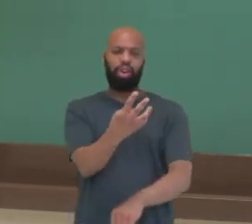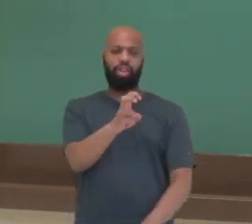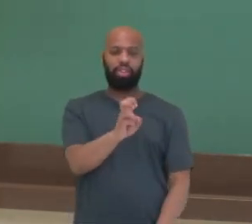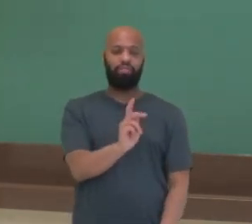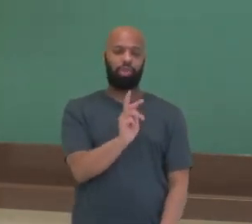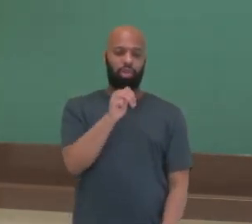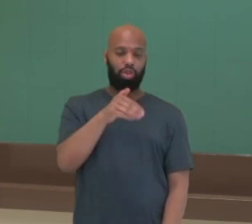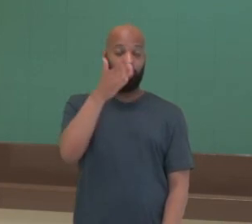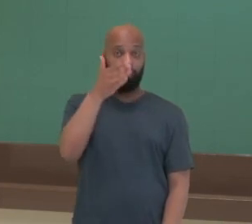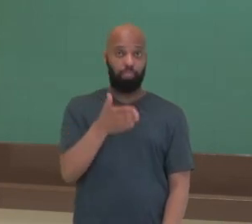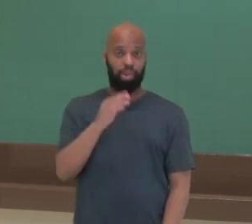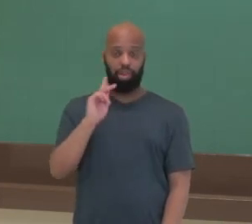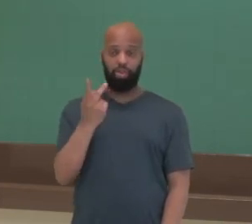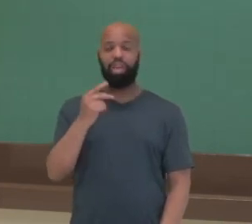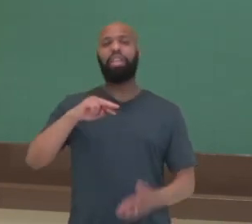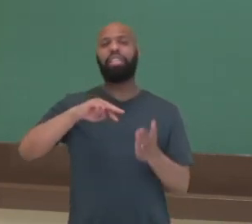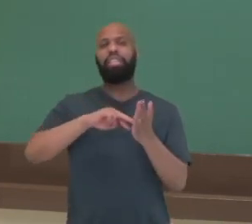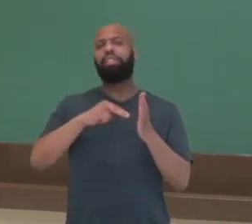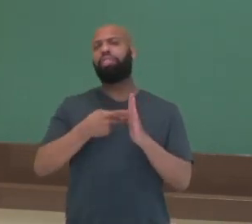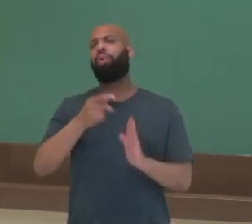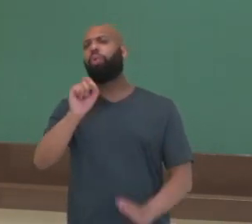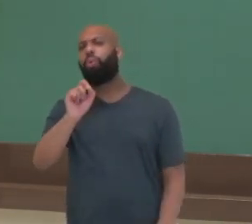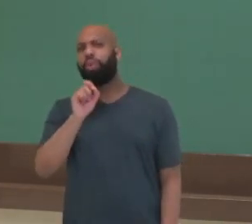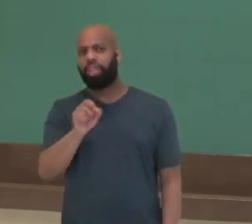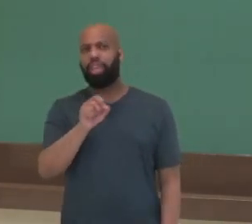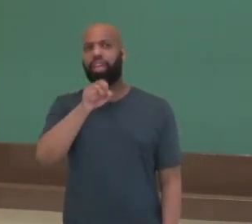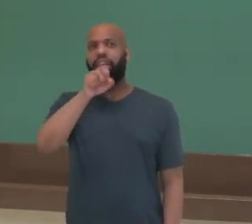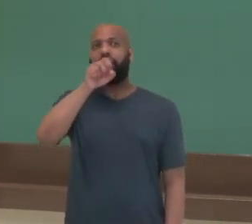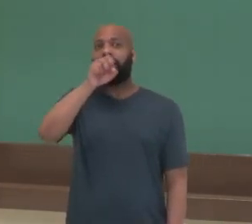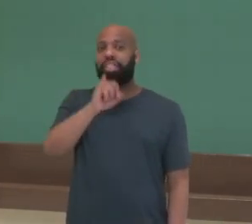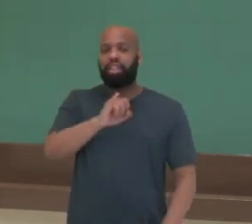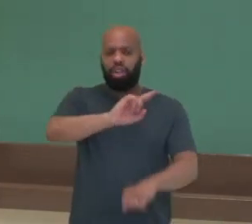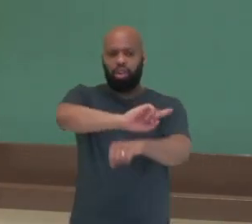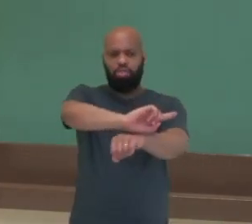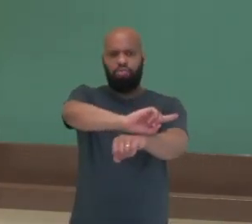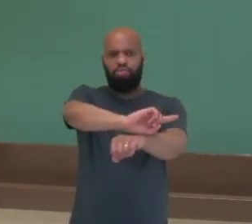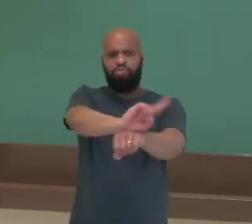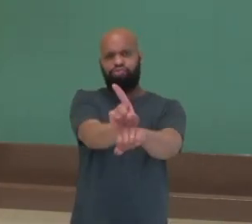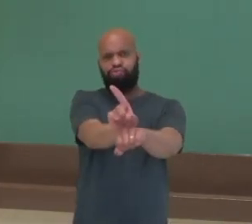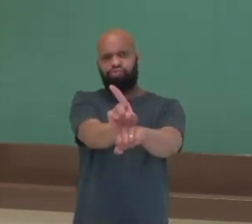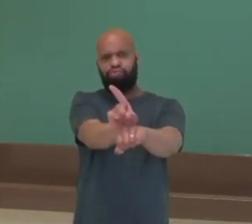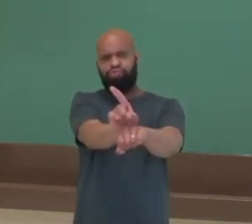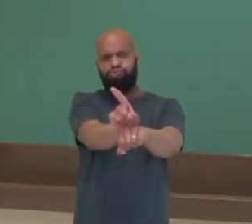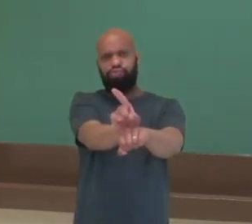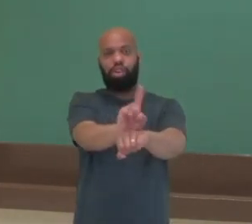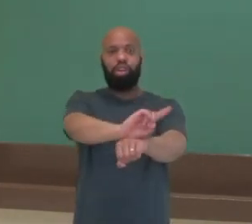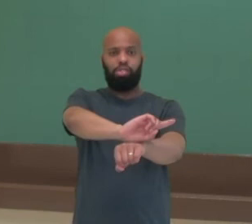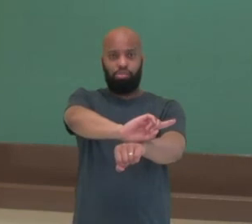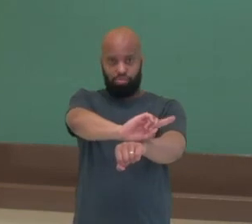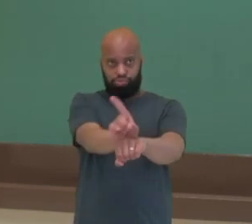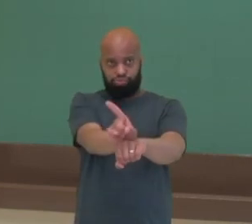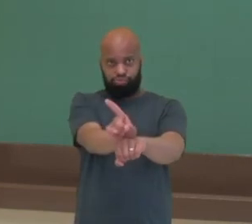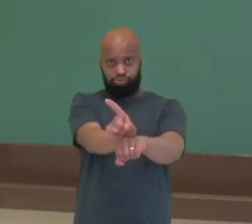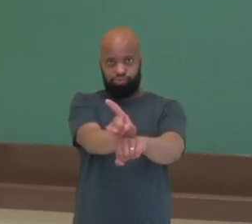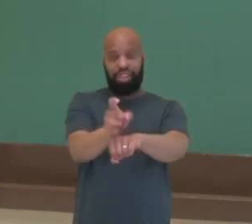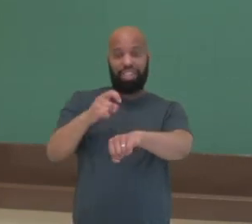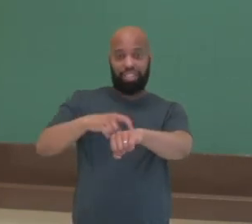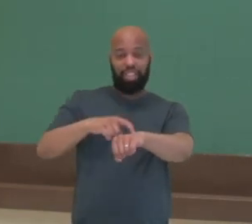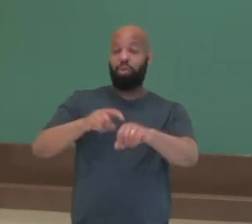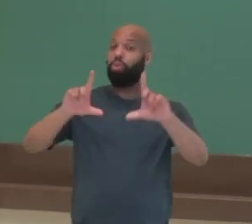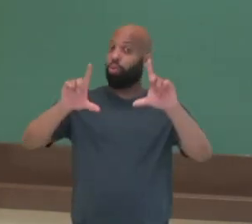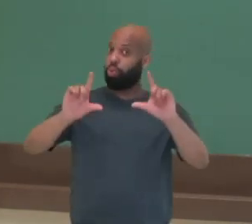por hora, olha o que que vai acontecer se eu aumentar a velocidade. Aumenta a velocidade, o